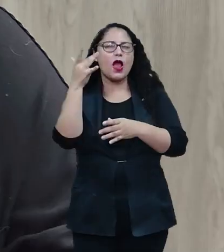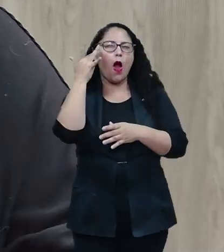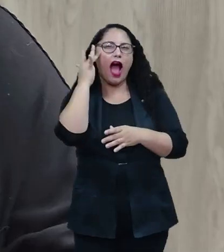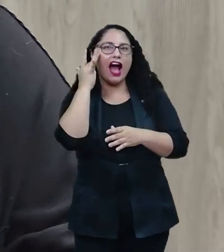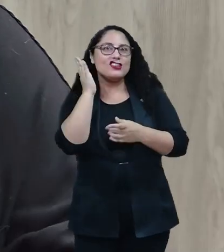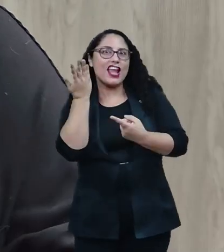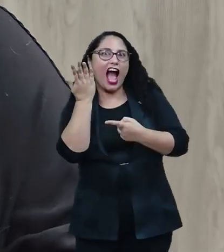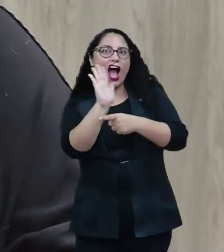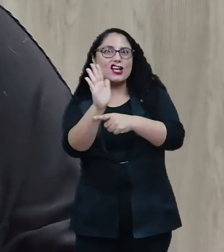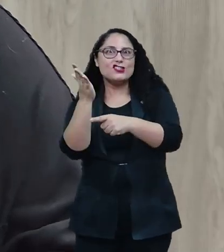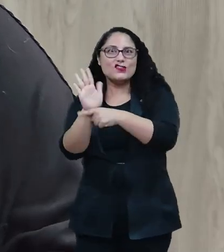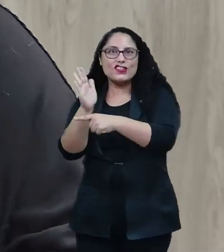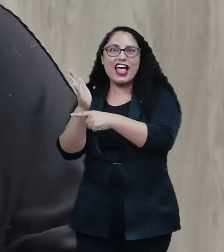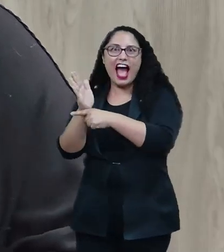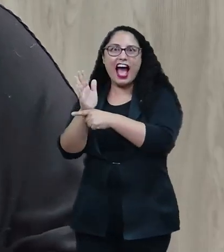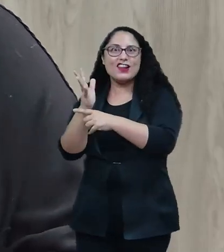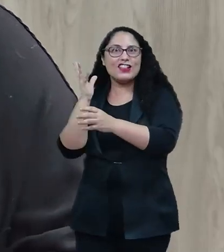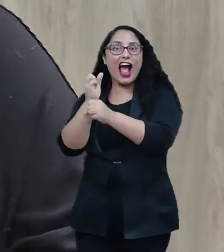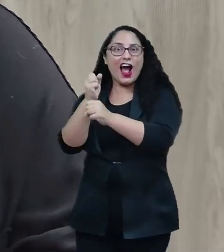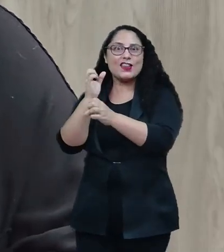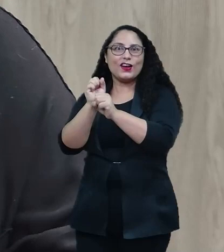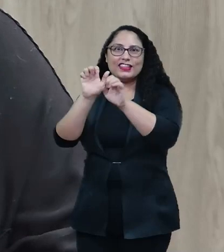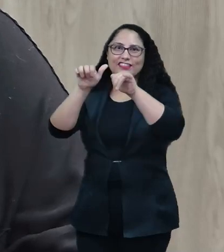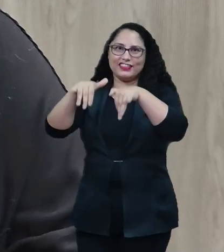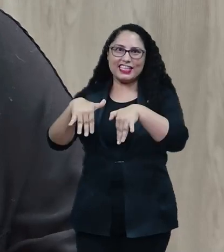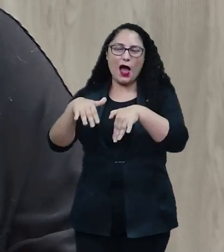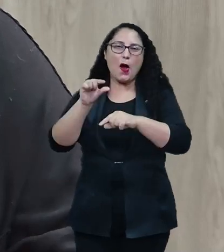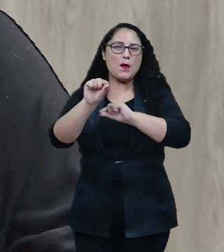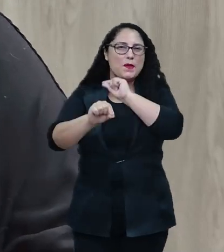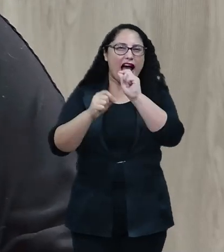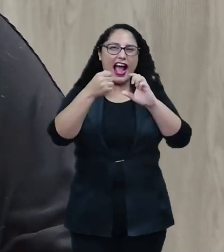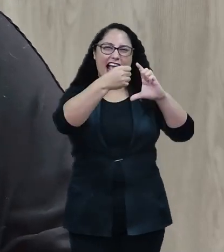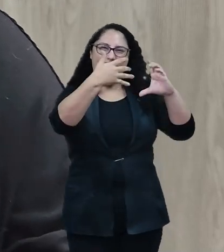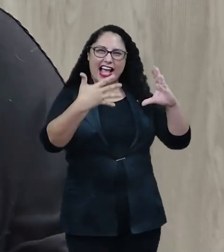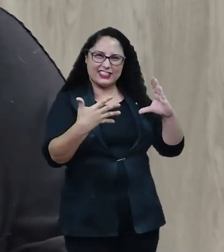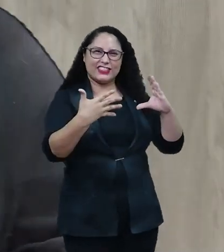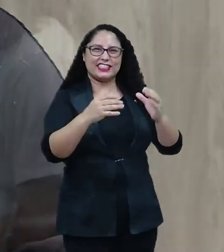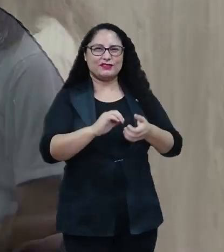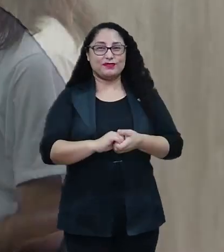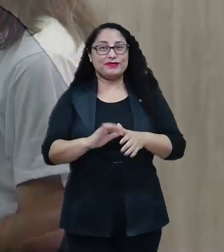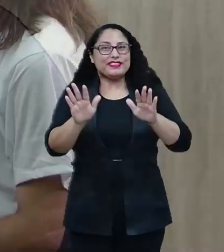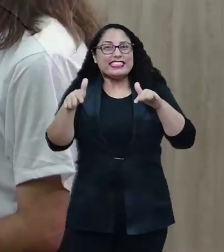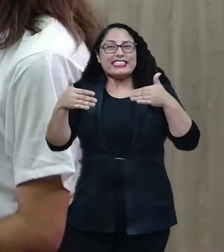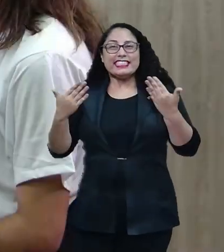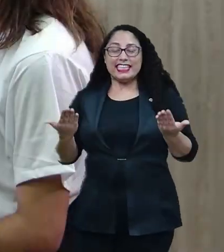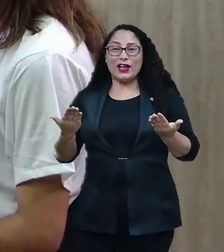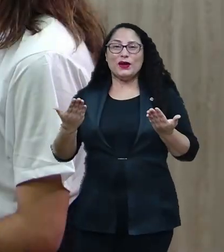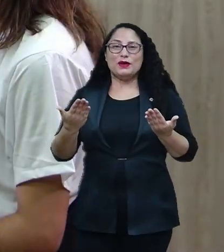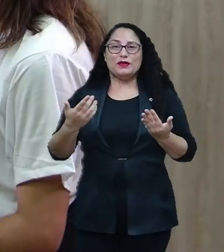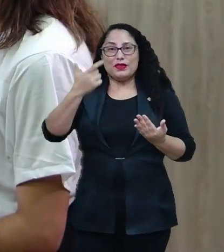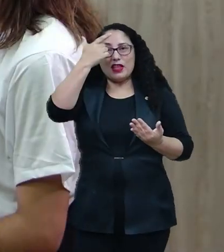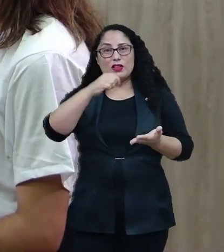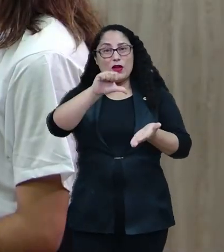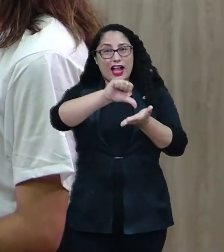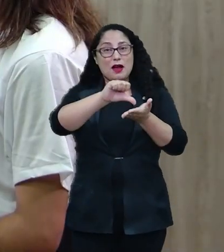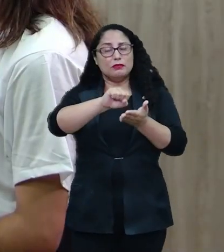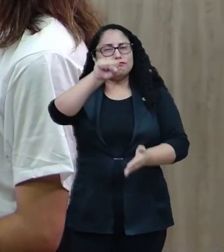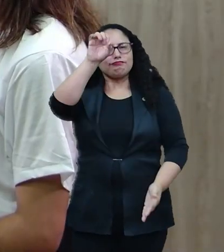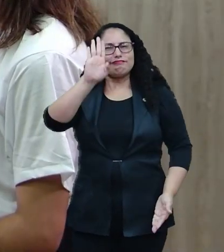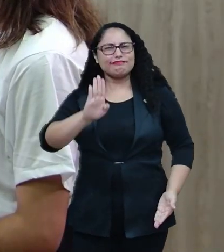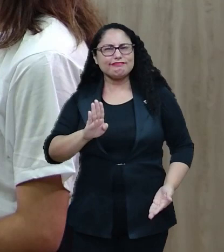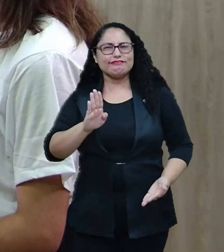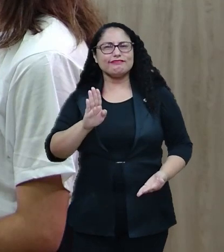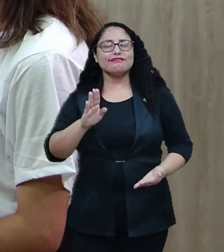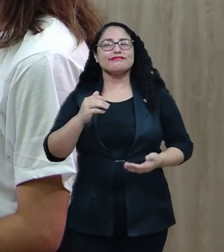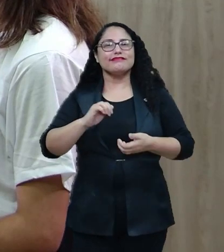que ajudaram, até na nota mesmo final, né, para a classificação? Então, eu sou do Campo São Sebastião